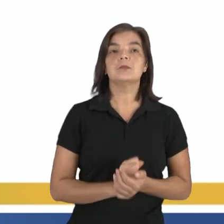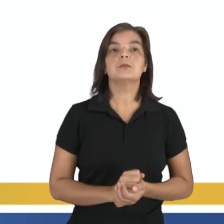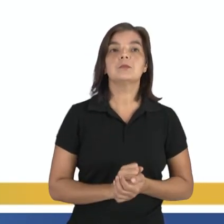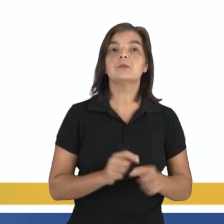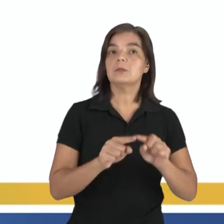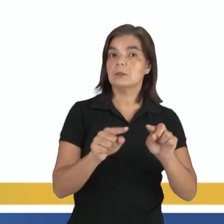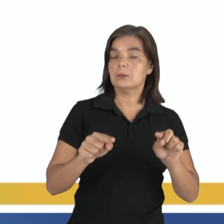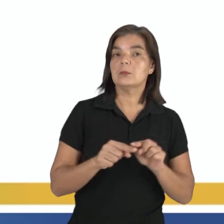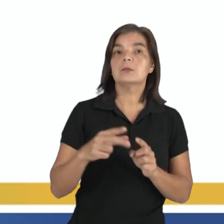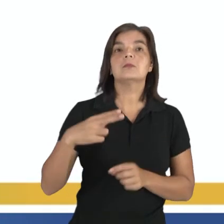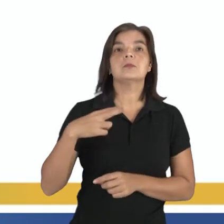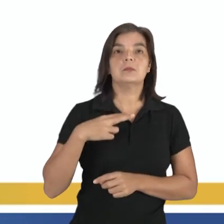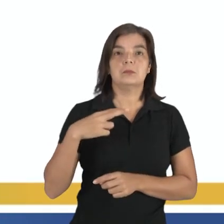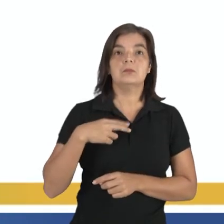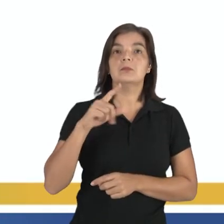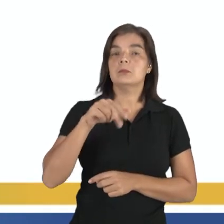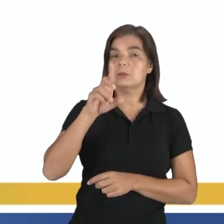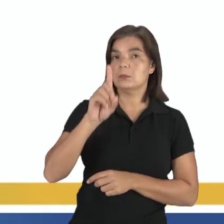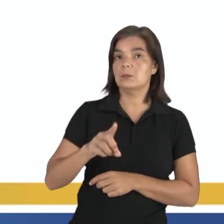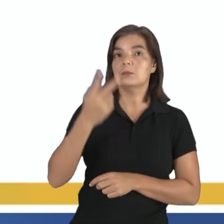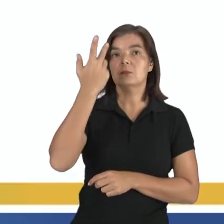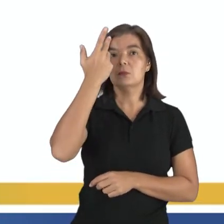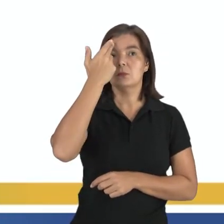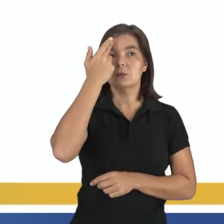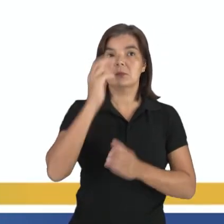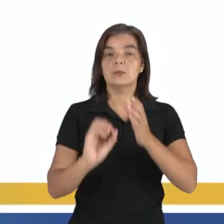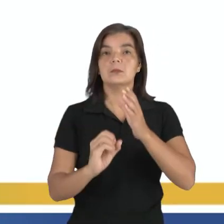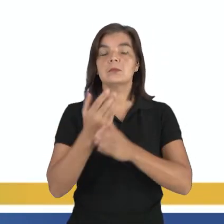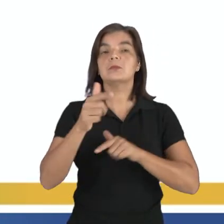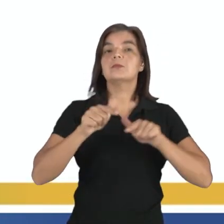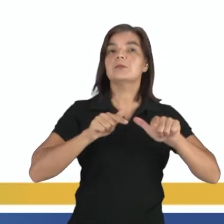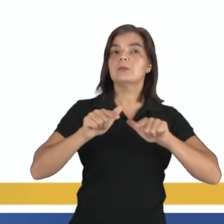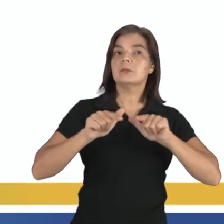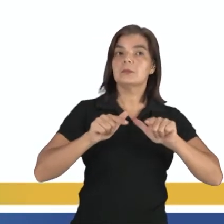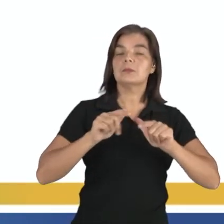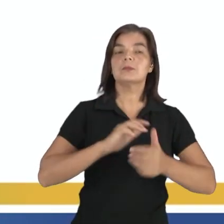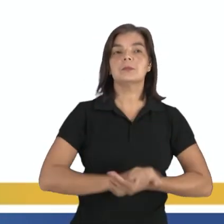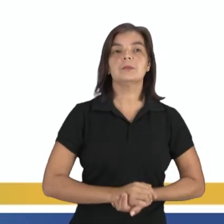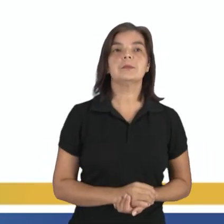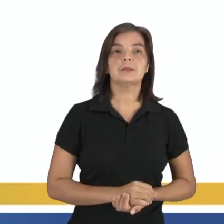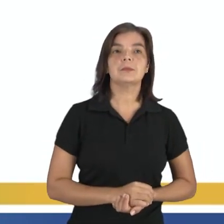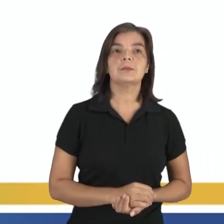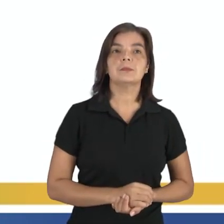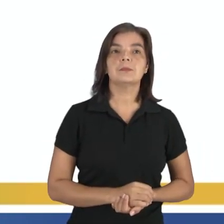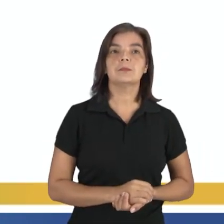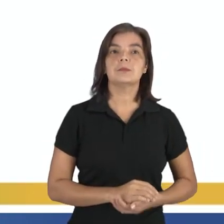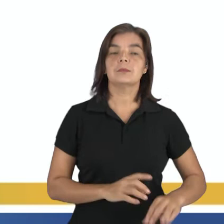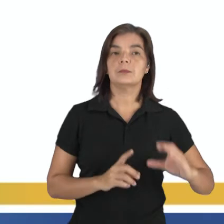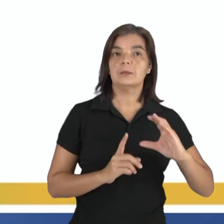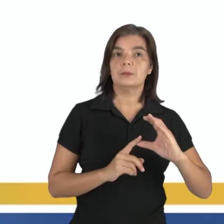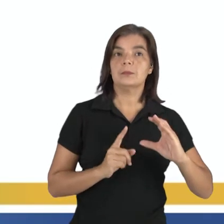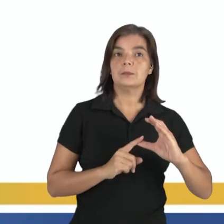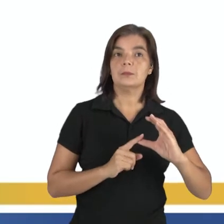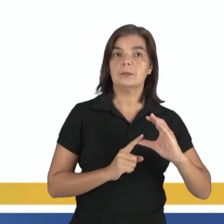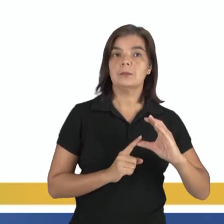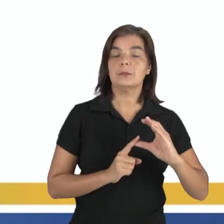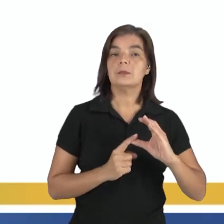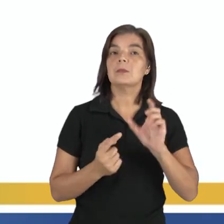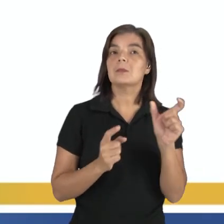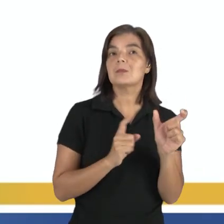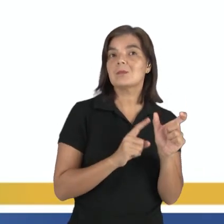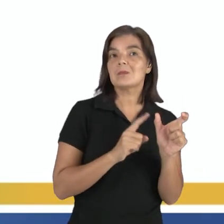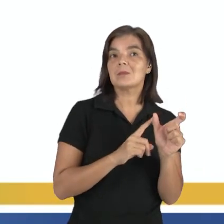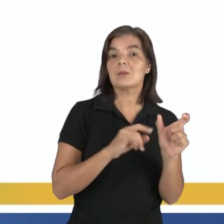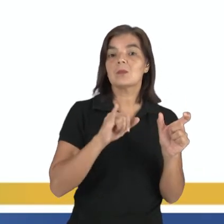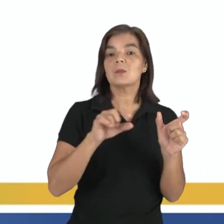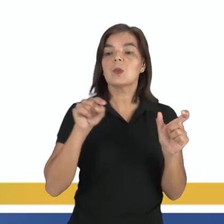Alternativa B. A propriedade privada é um direito natural fundado no trabalho. Alternativa C.